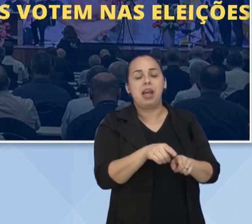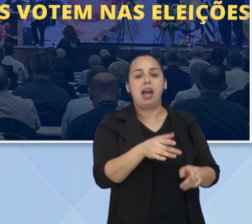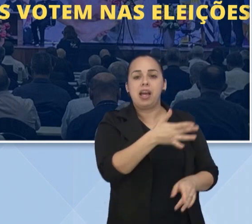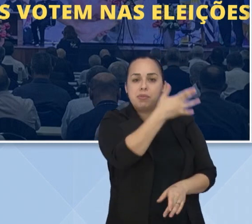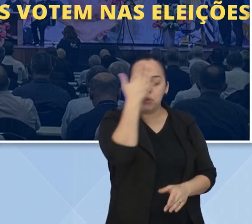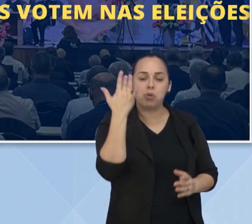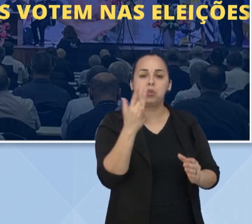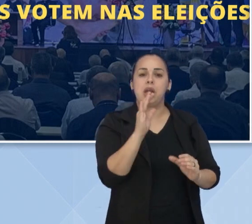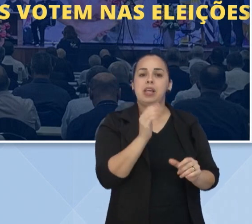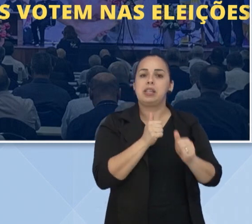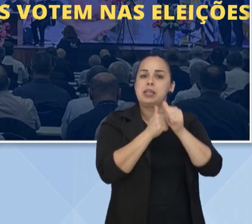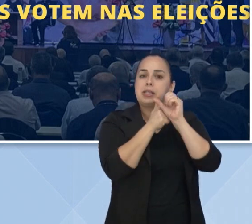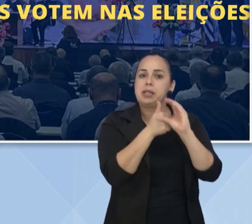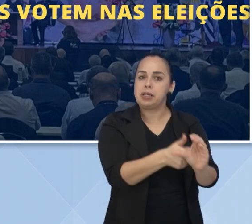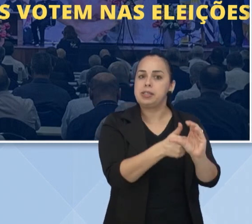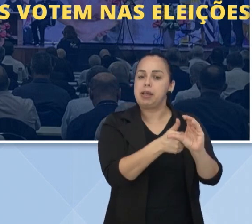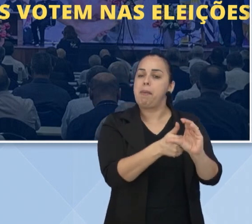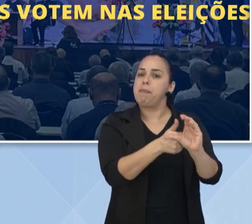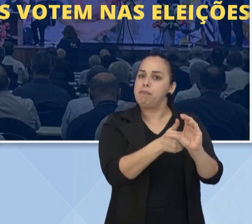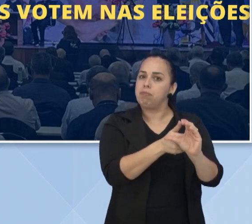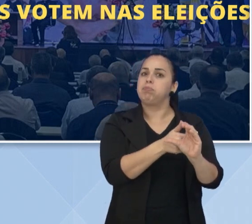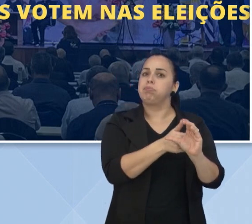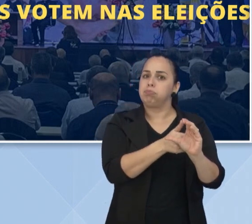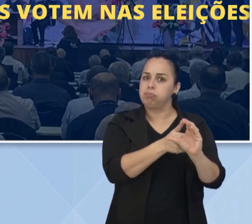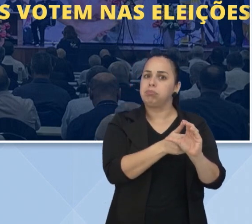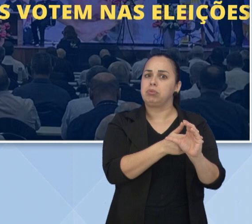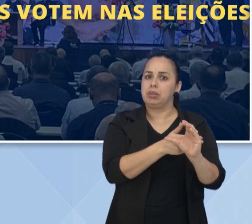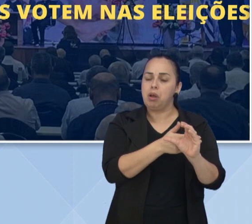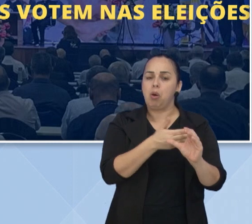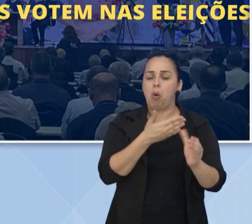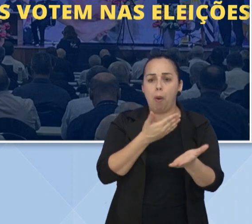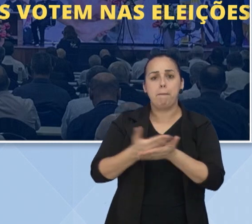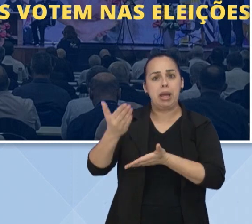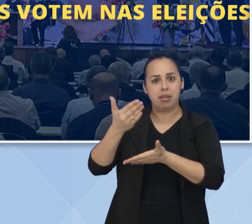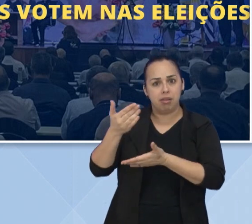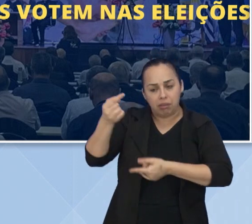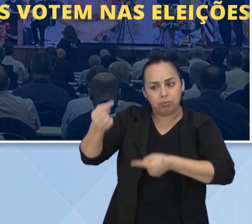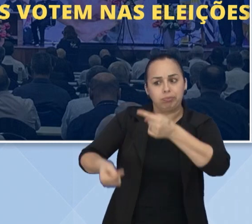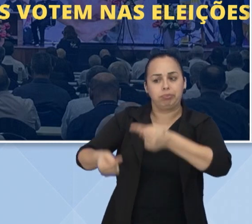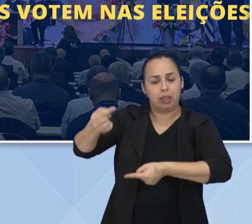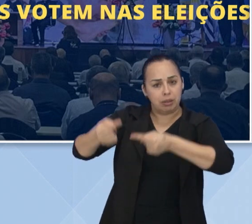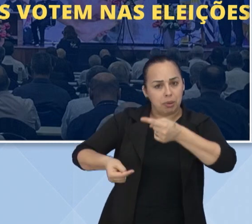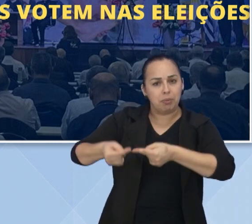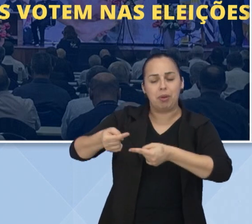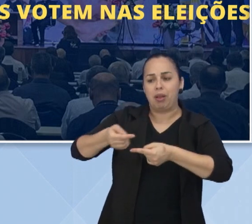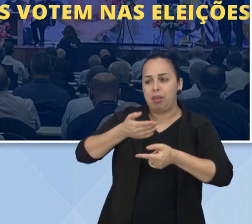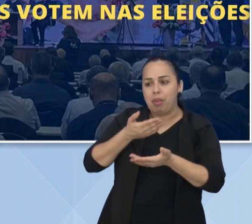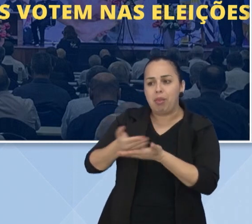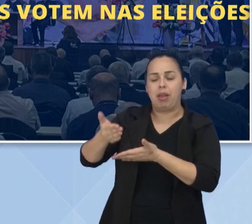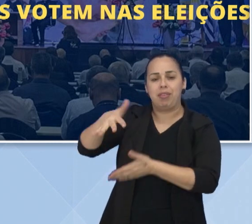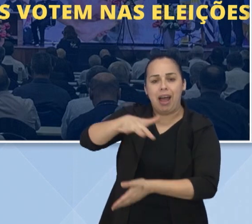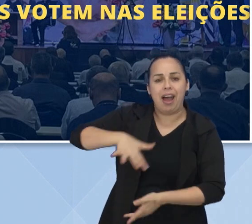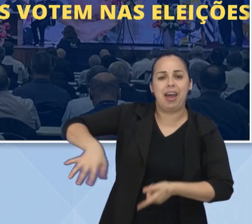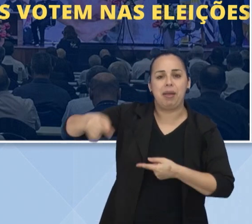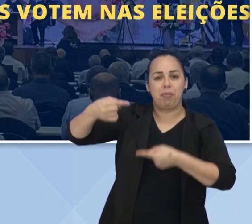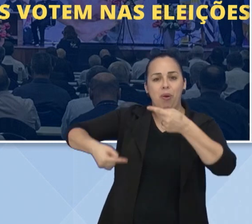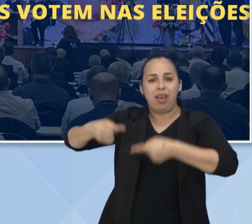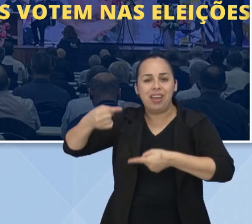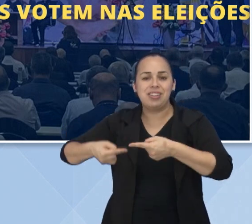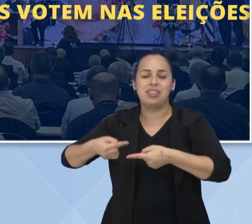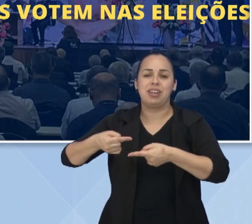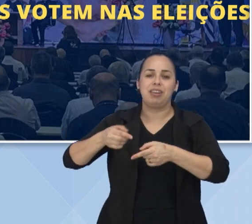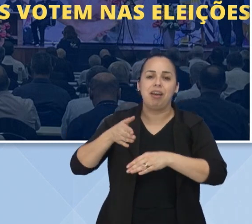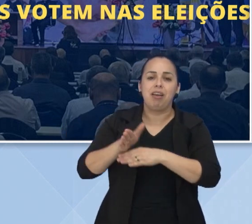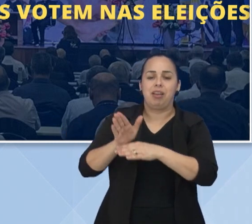vez mais participem da vida política, da vida cidadã do nosso